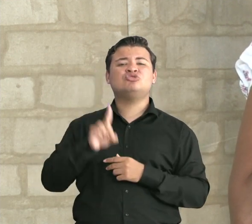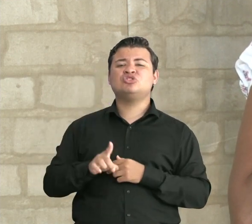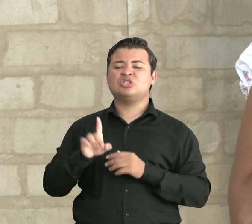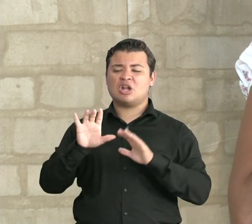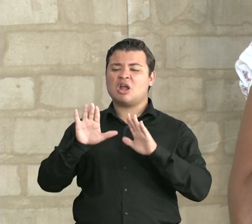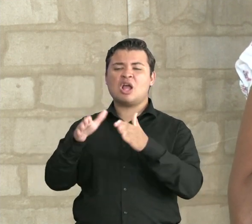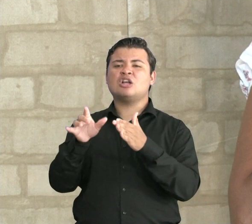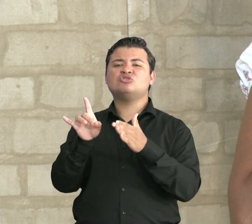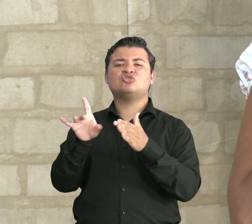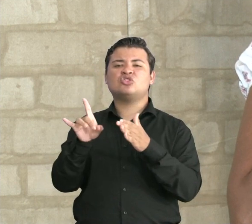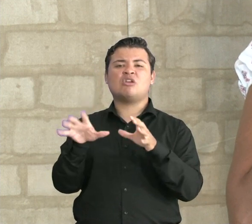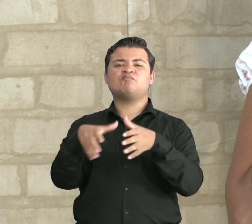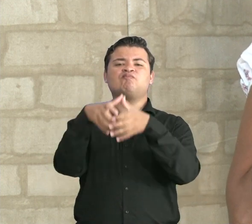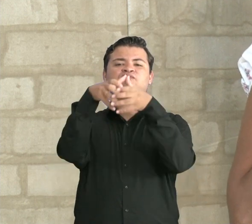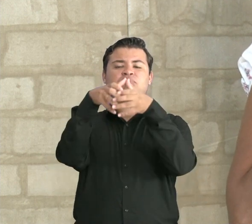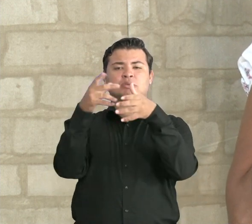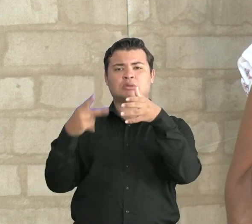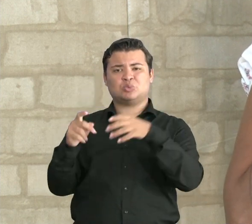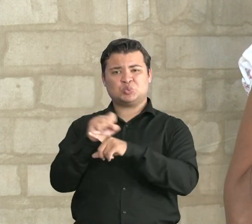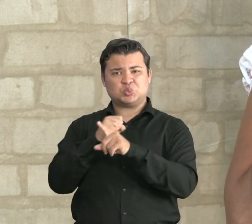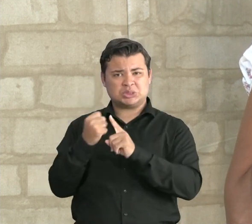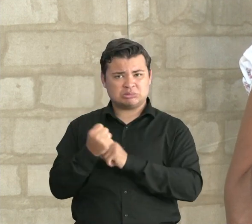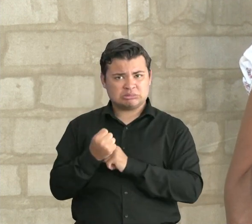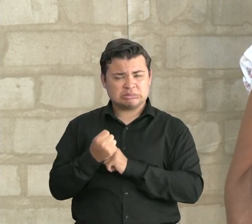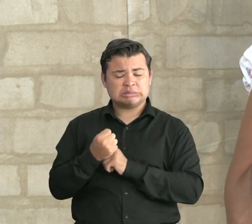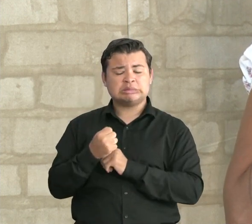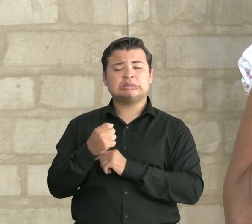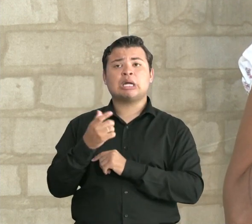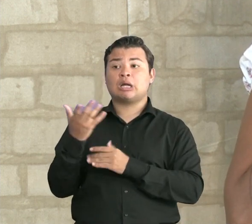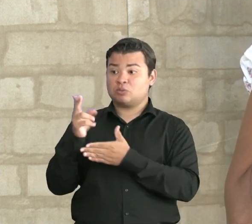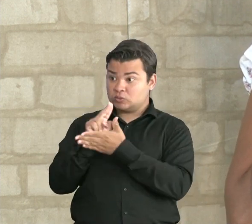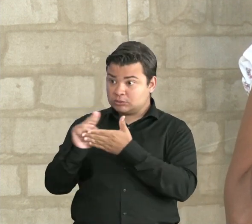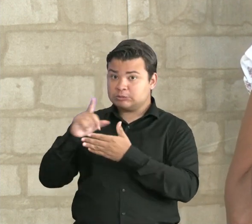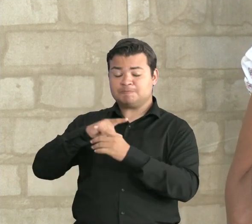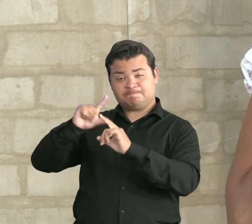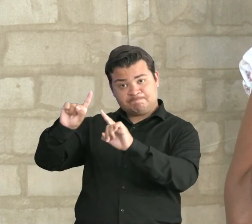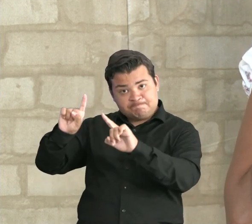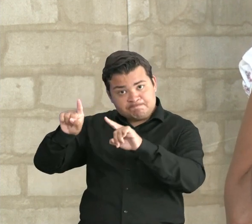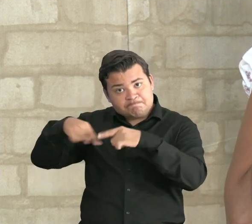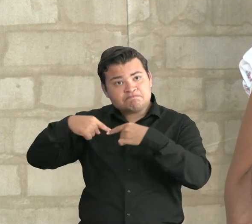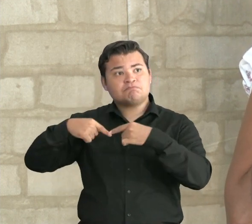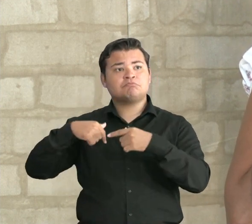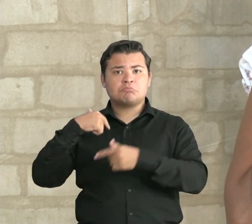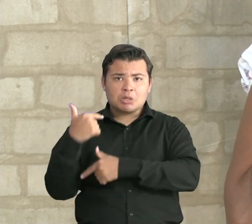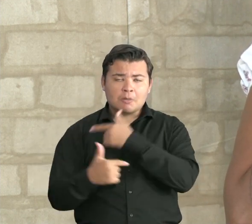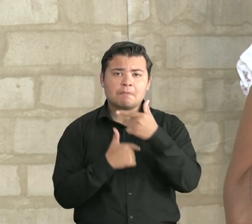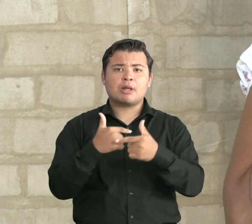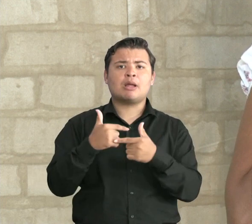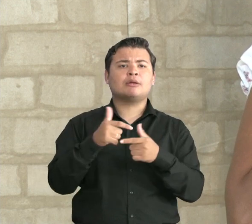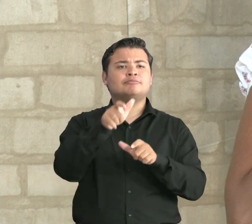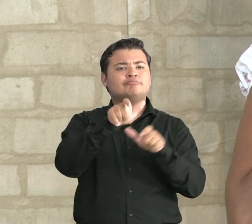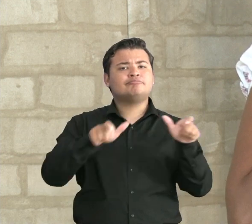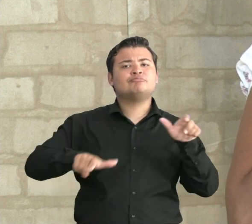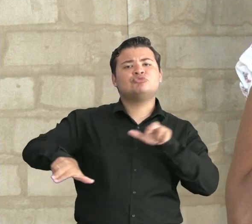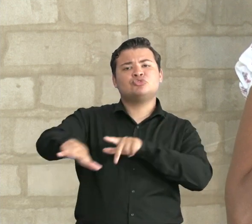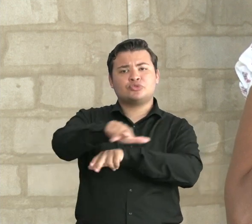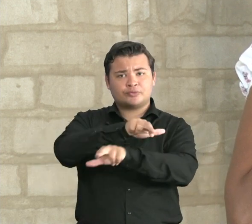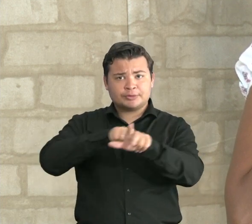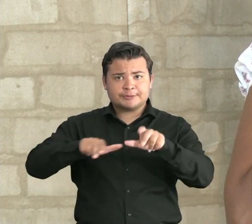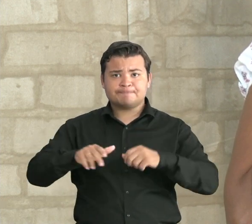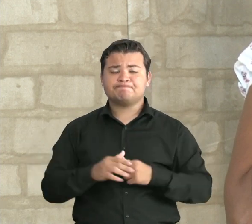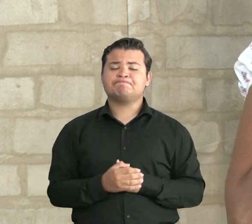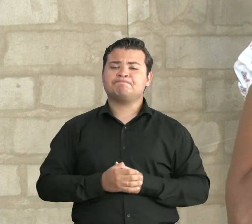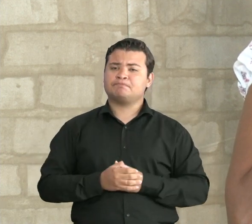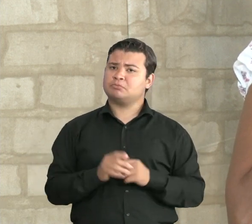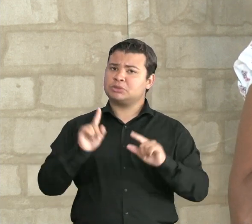segmento da sociedade, tem sido desafiada a lidar com essa diversidade. Esse desafio, ele